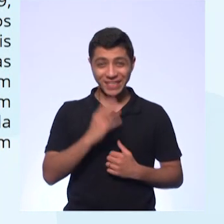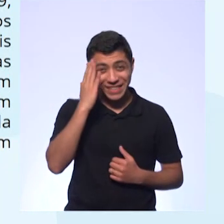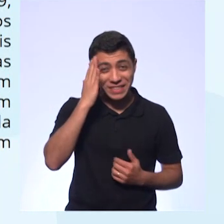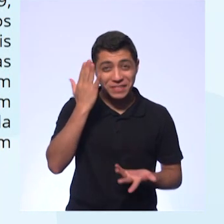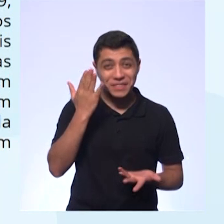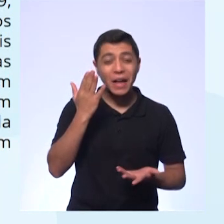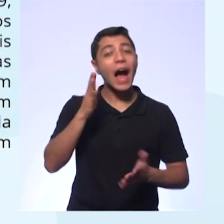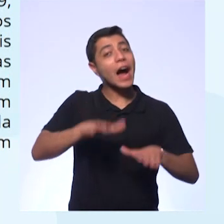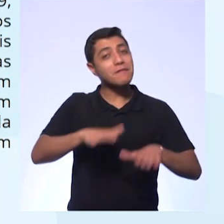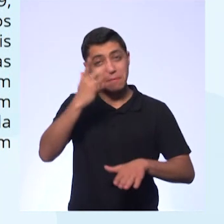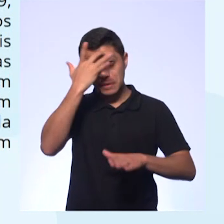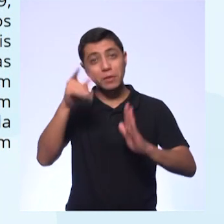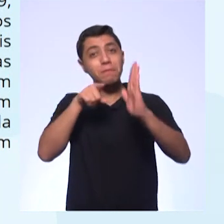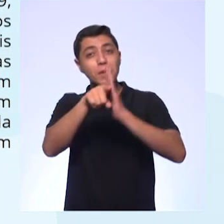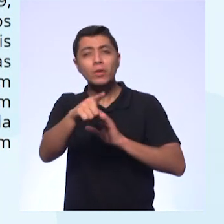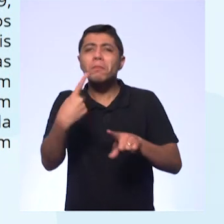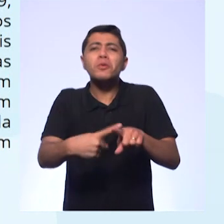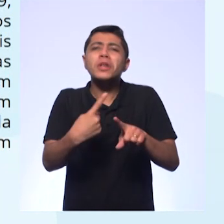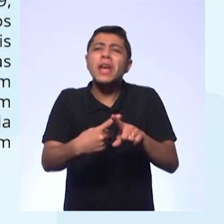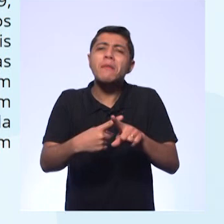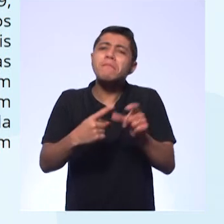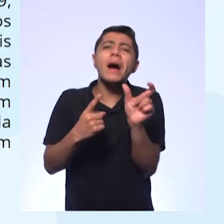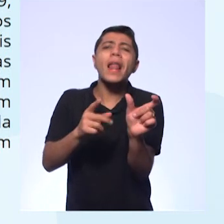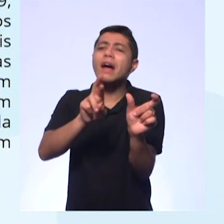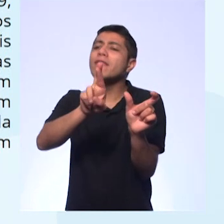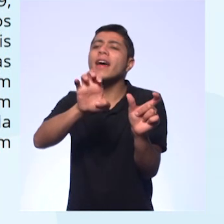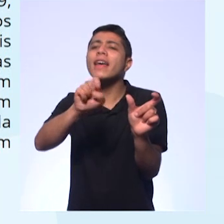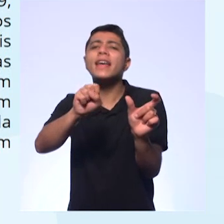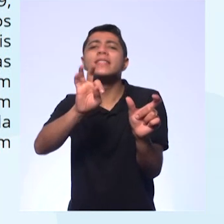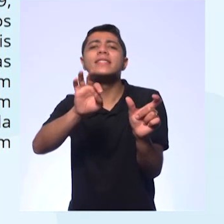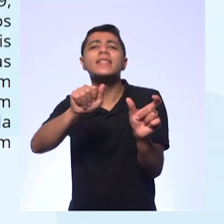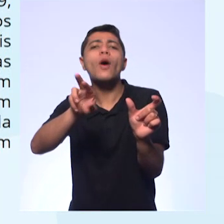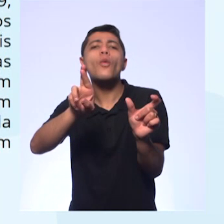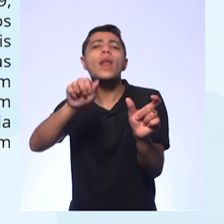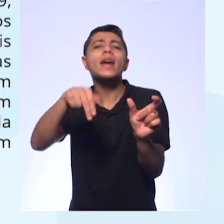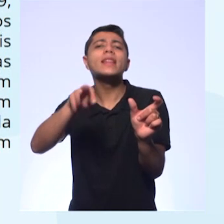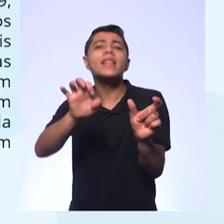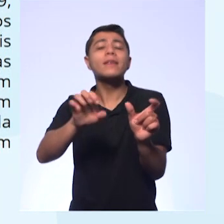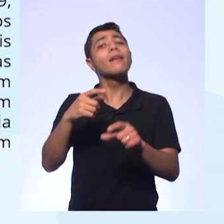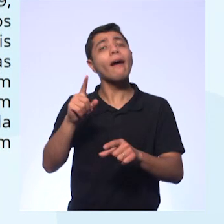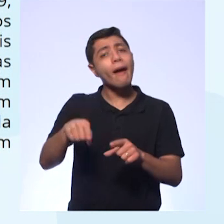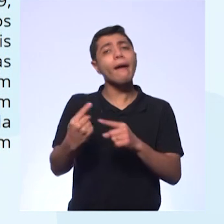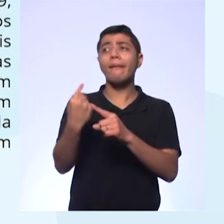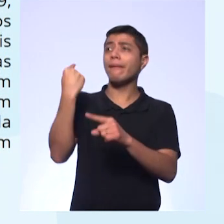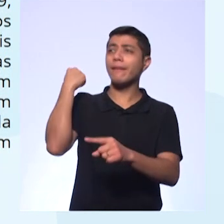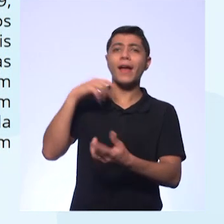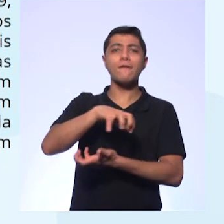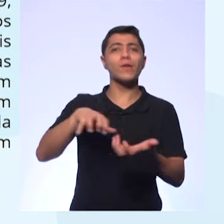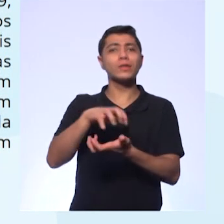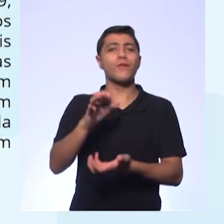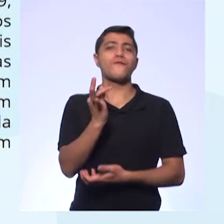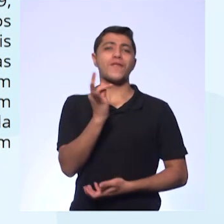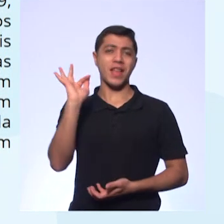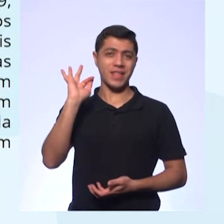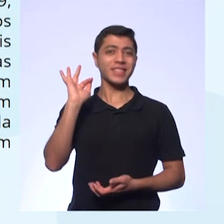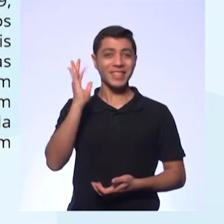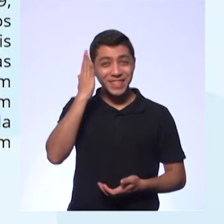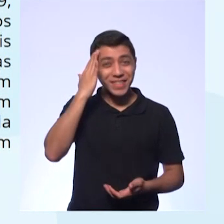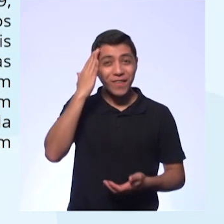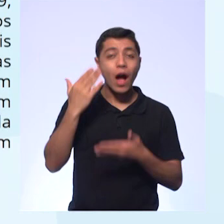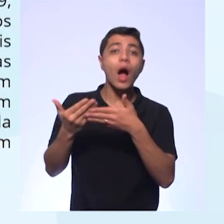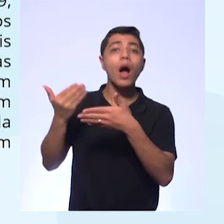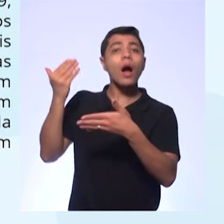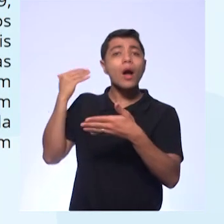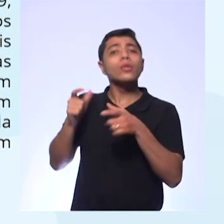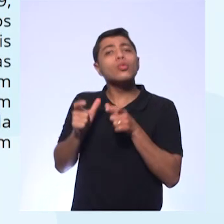Revolução Francesa também. Então, pensando no significado da palavra restaurante, como ele foi passeando, transitando nesses períodos todos